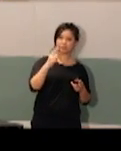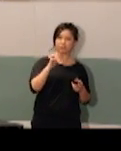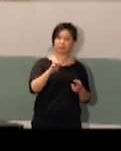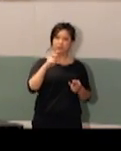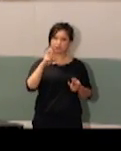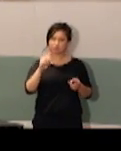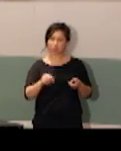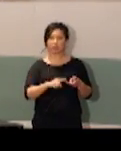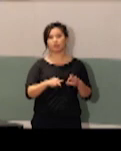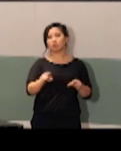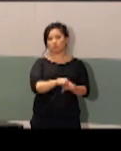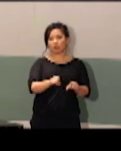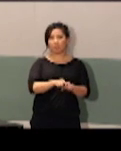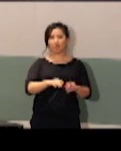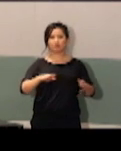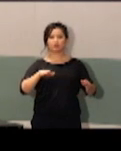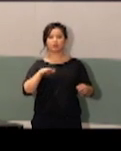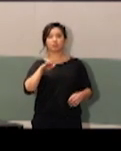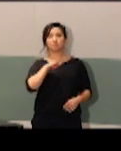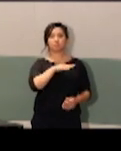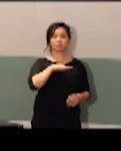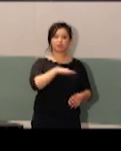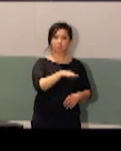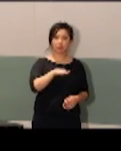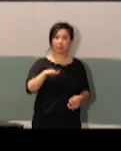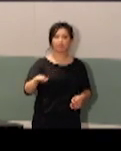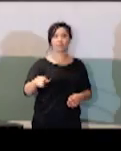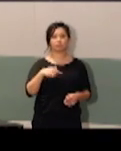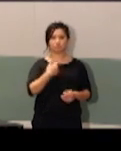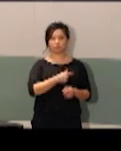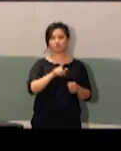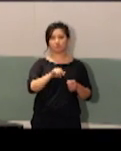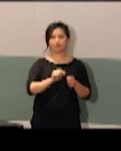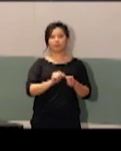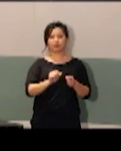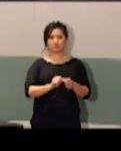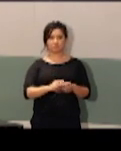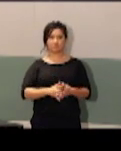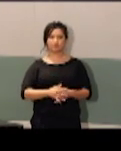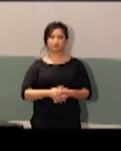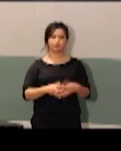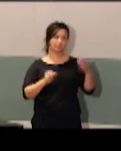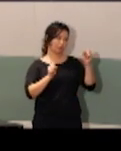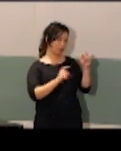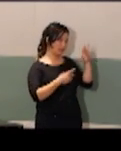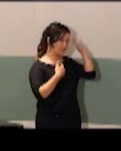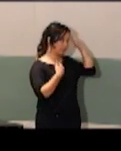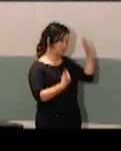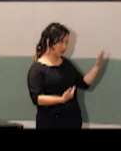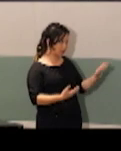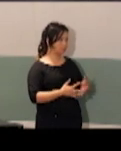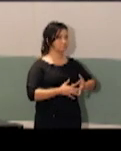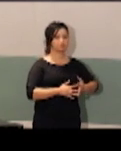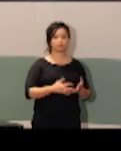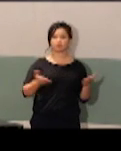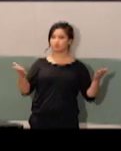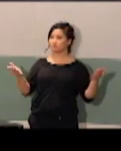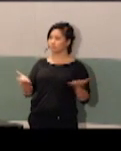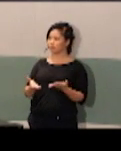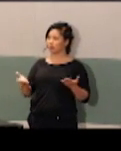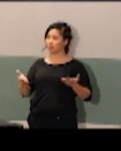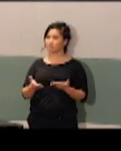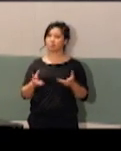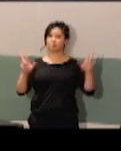do depois governador Rogério Rosso, as PPPs prontas. Muito obrigada, muito obrigada. Agora vamos passar para o próximo